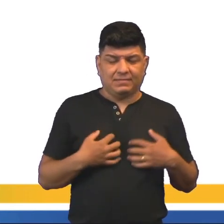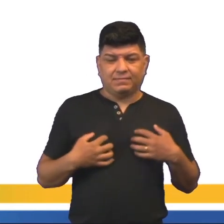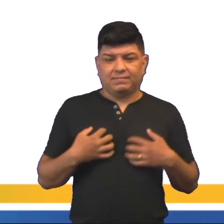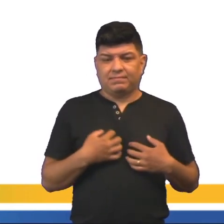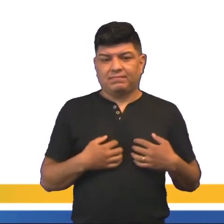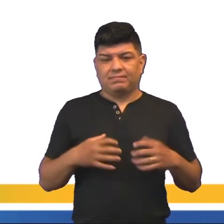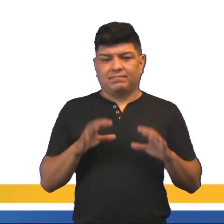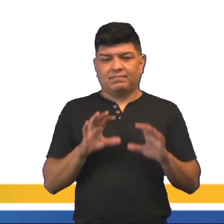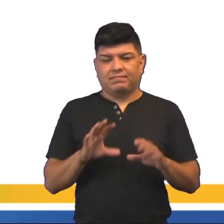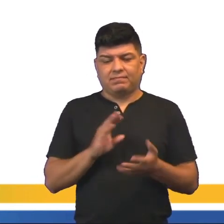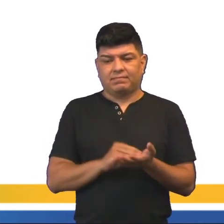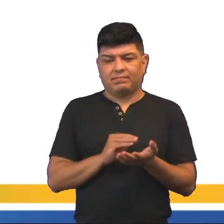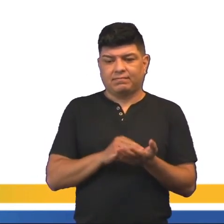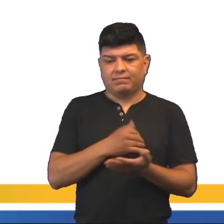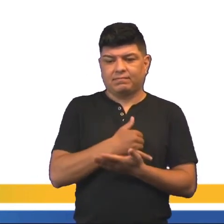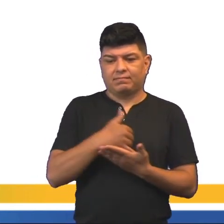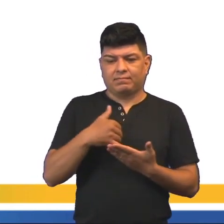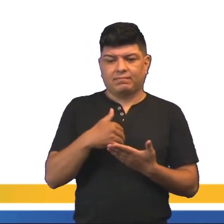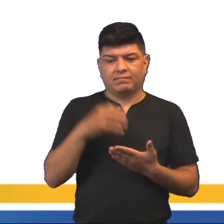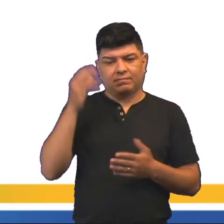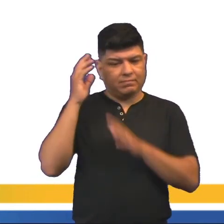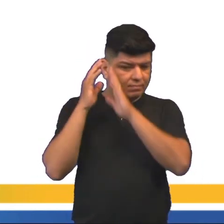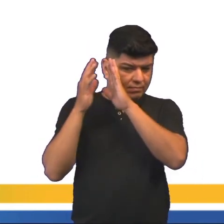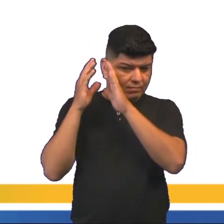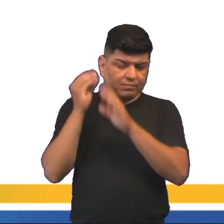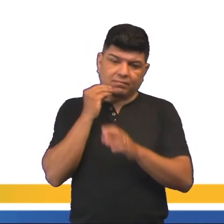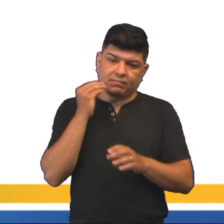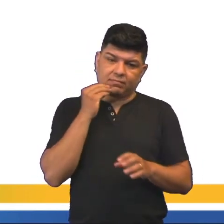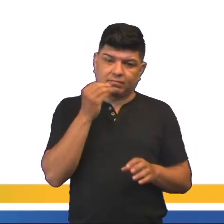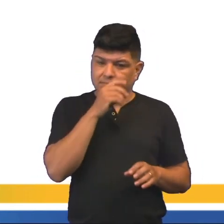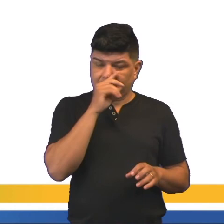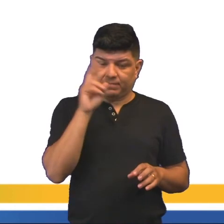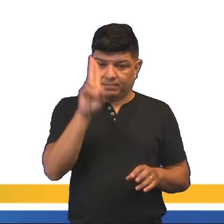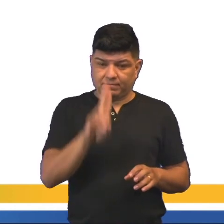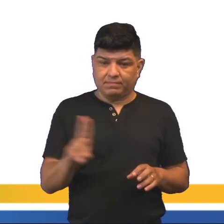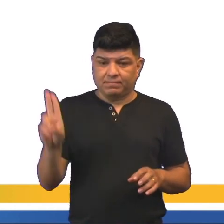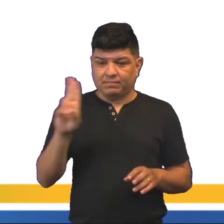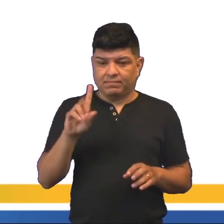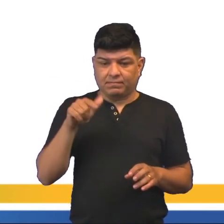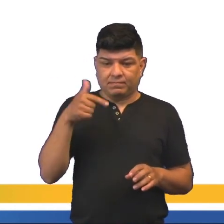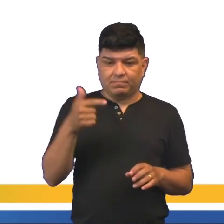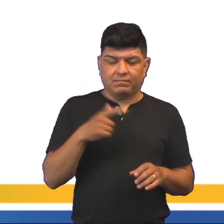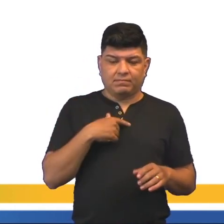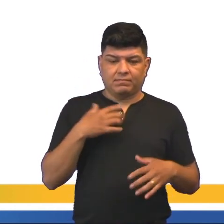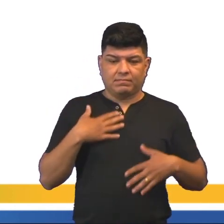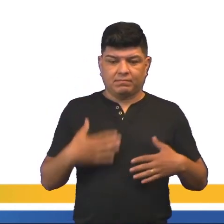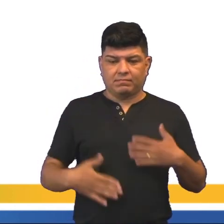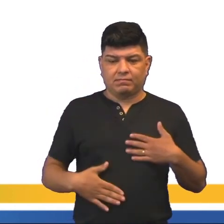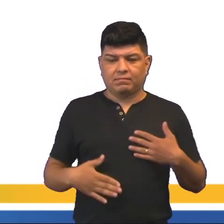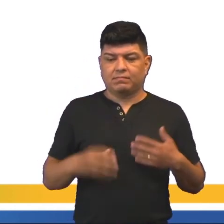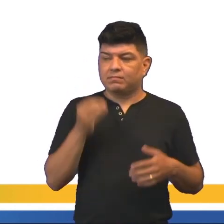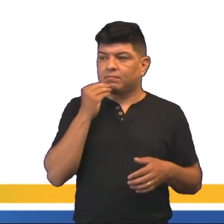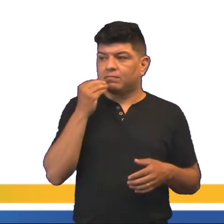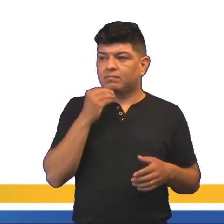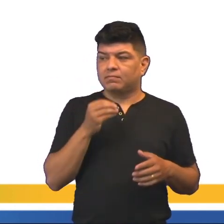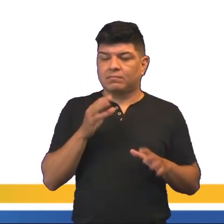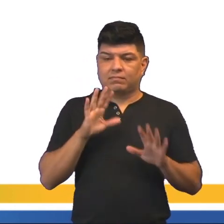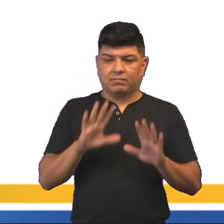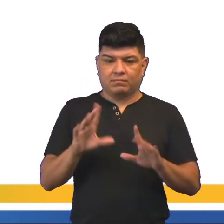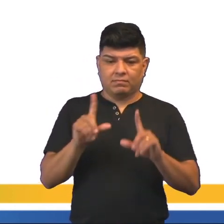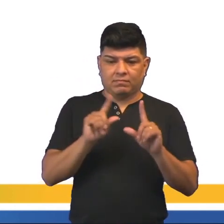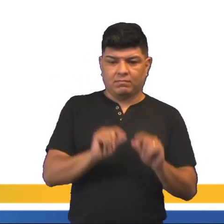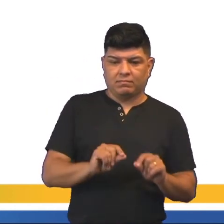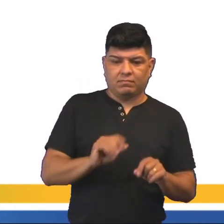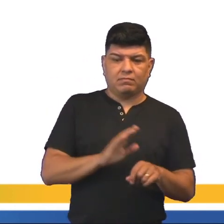E para compensar a falta de droga, o cérebro também vai começar a usar as reservas de serotonina no corpo para tentar amenizar